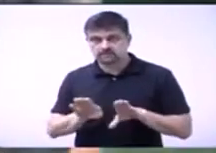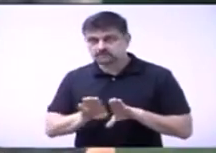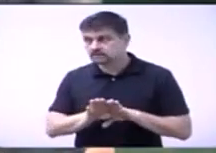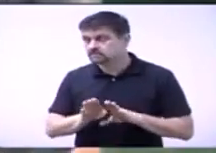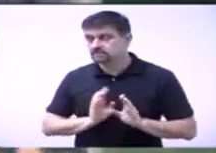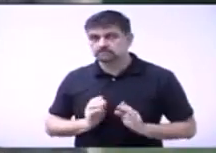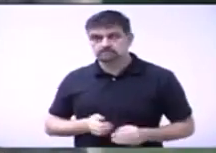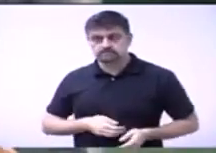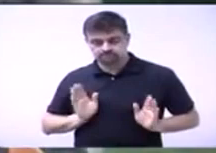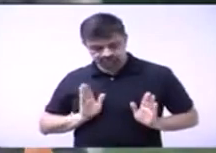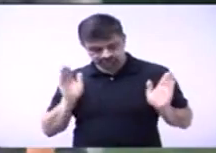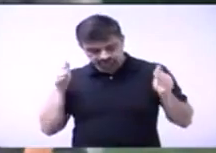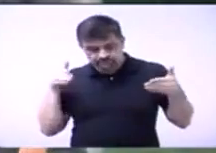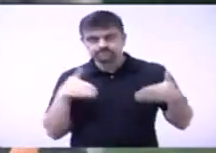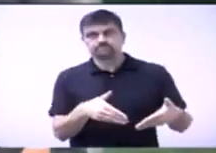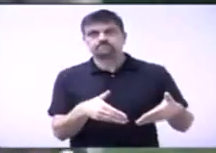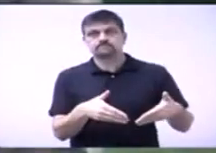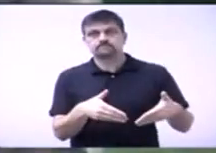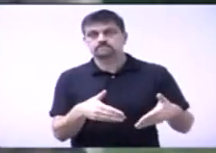aspecto, de